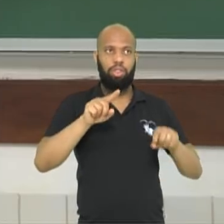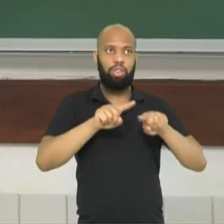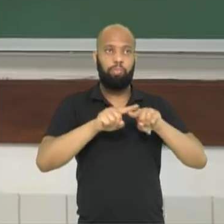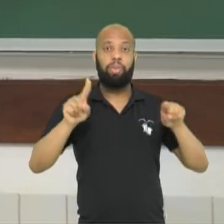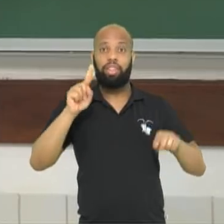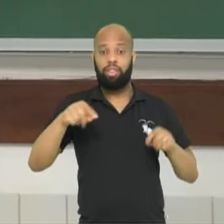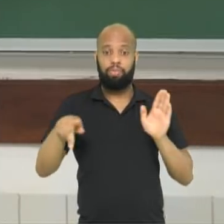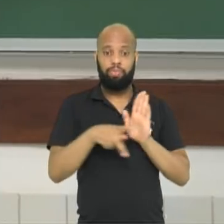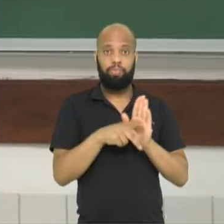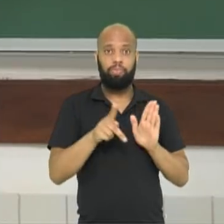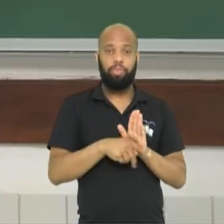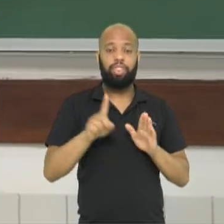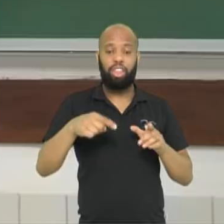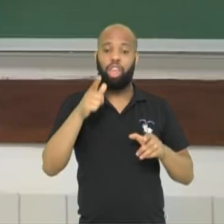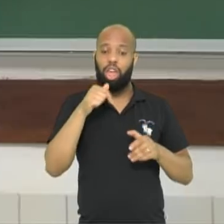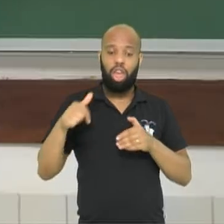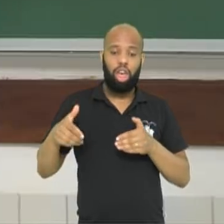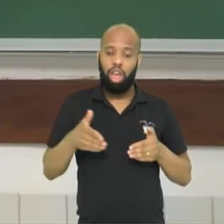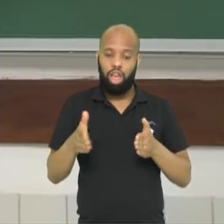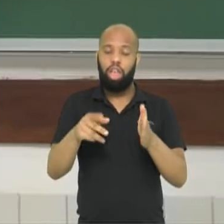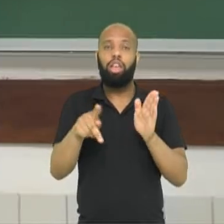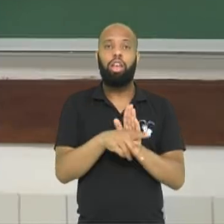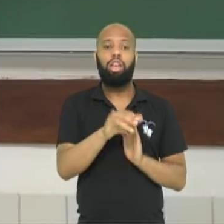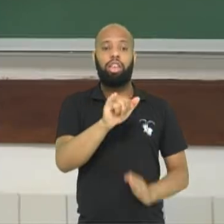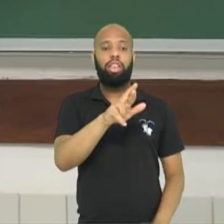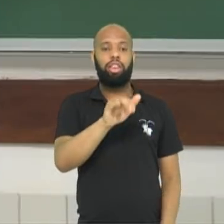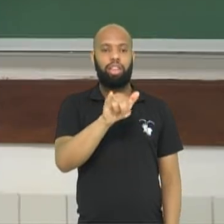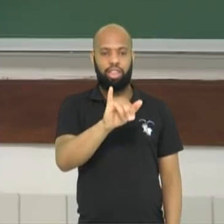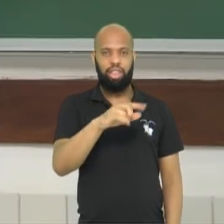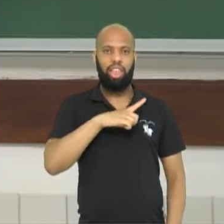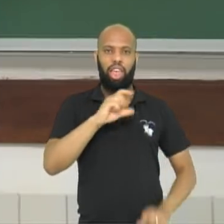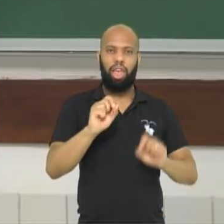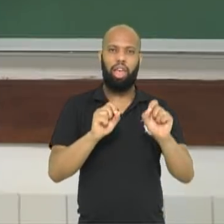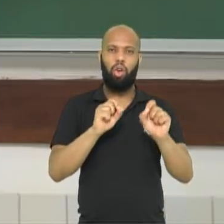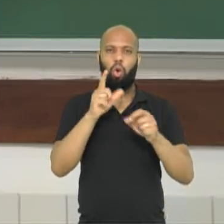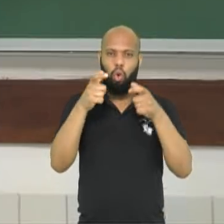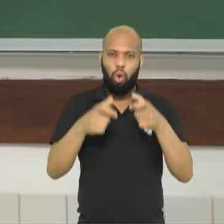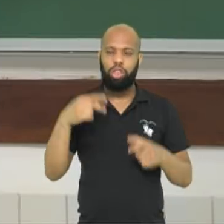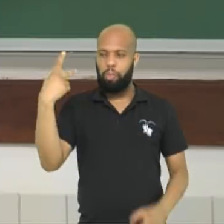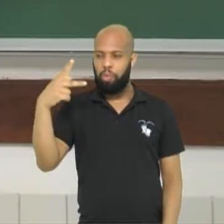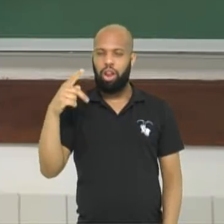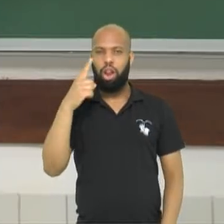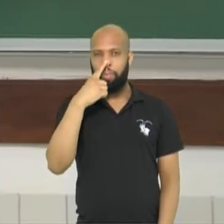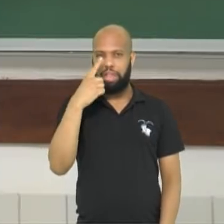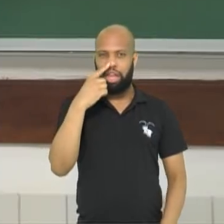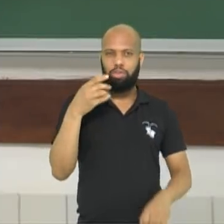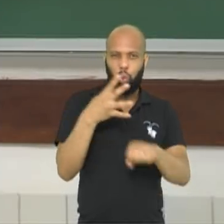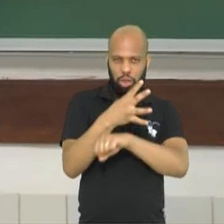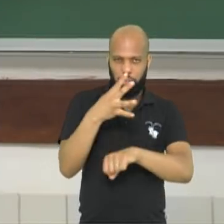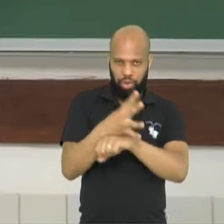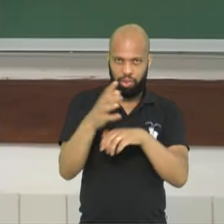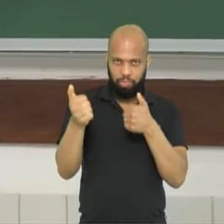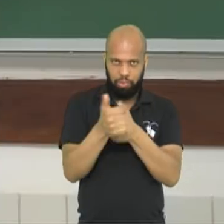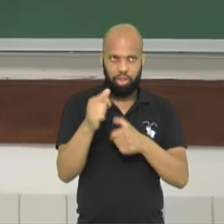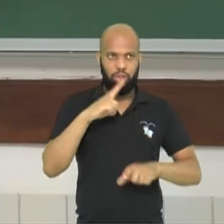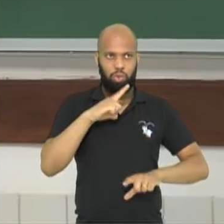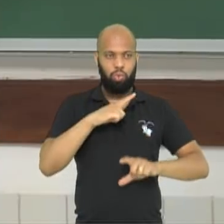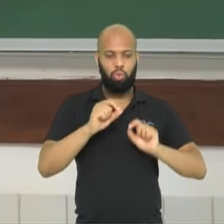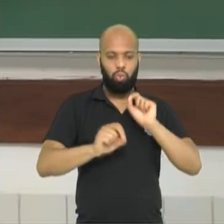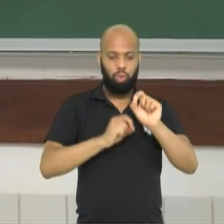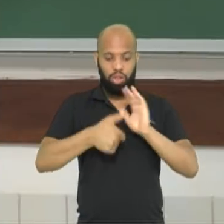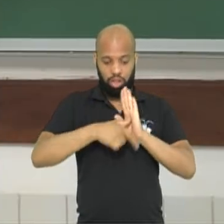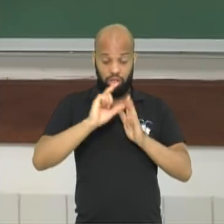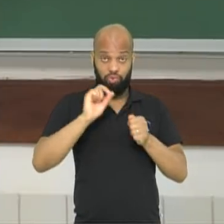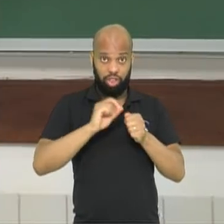Iraí, que fica aqui no município de entre Pinhais e Quatro Barras ali, e abastece ainda, funciona. Lógico, tudo que era feito